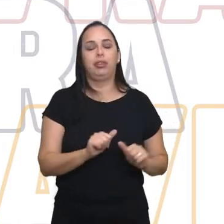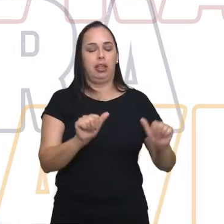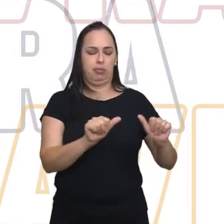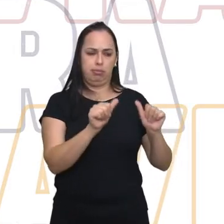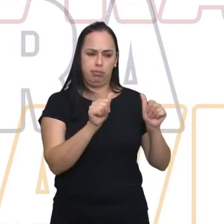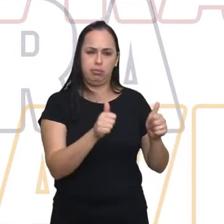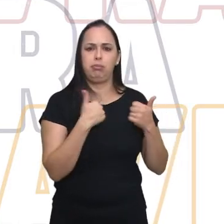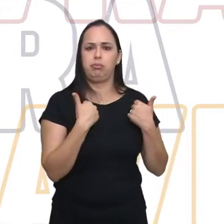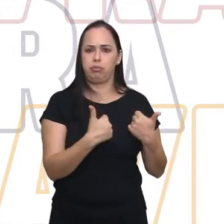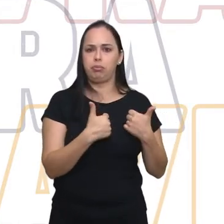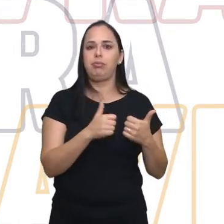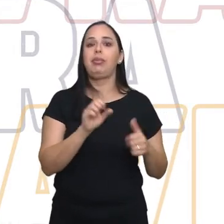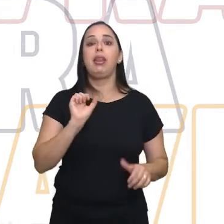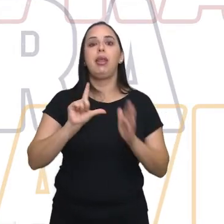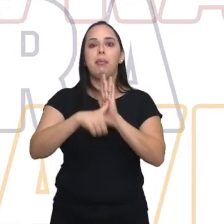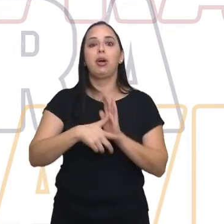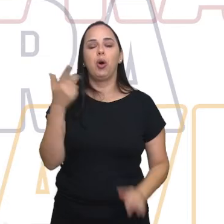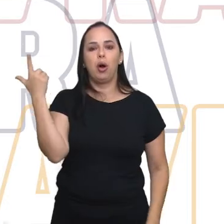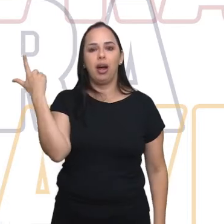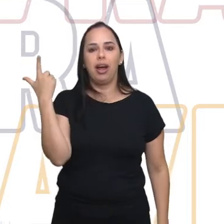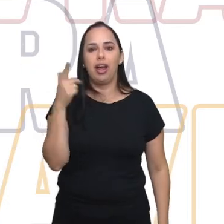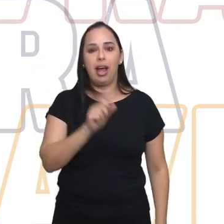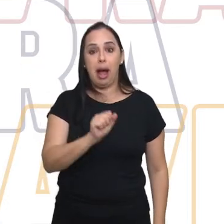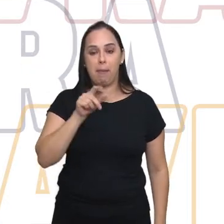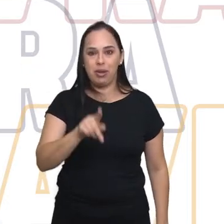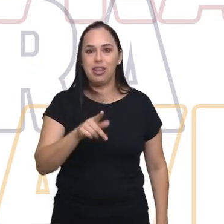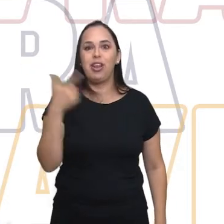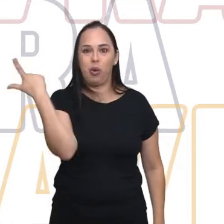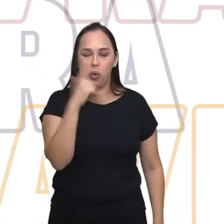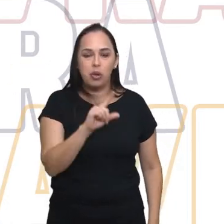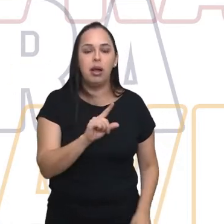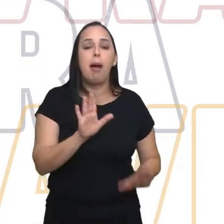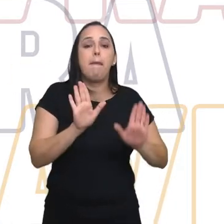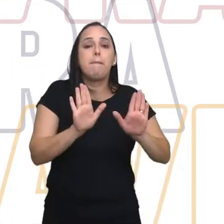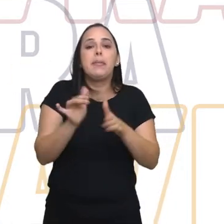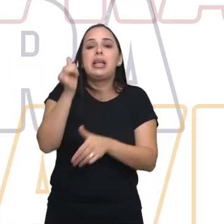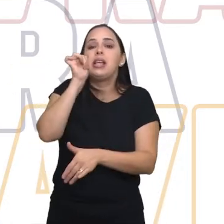ele ficou bem, né? Ele se aposentou e ele perdeu a esposa.